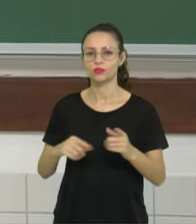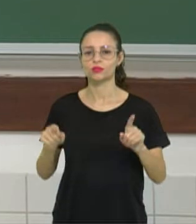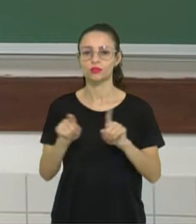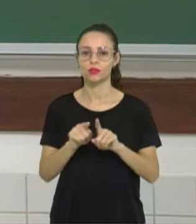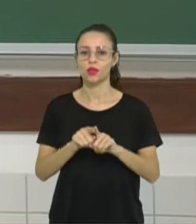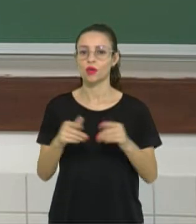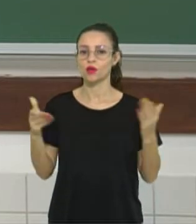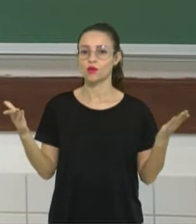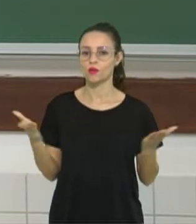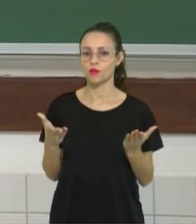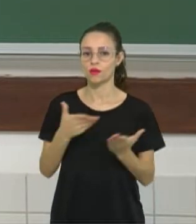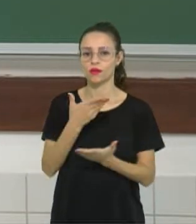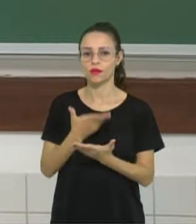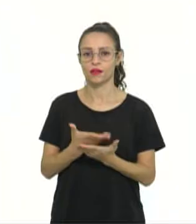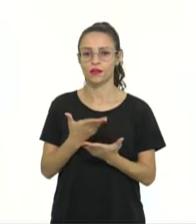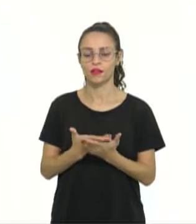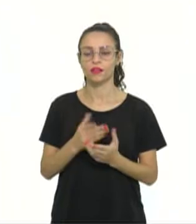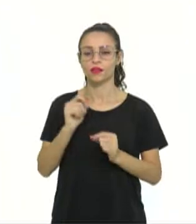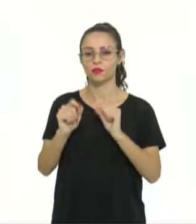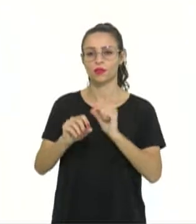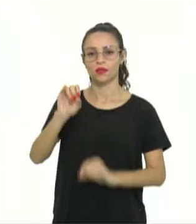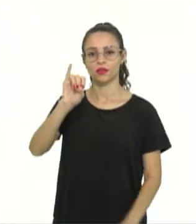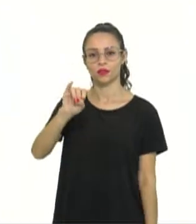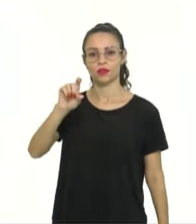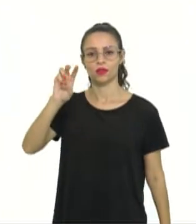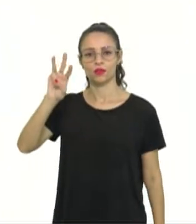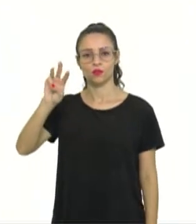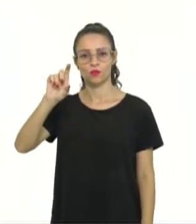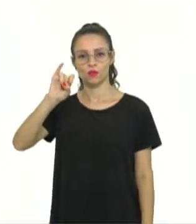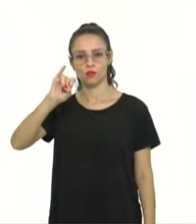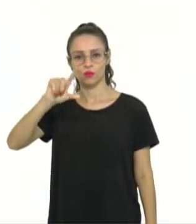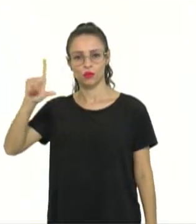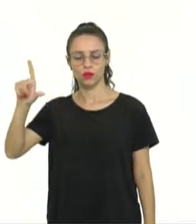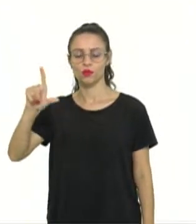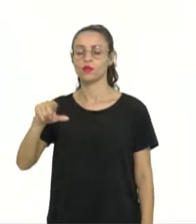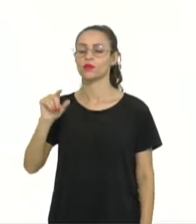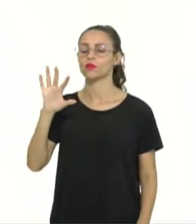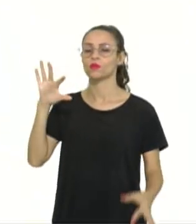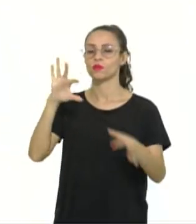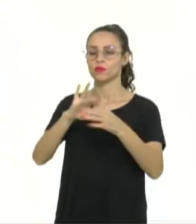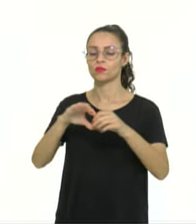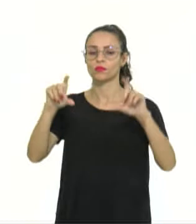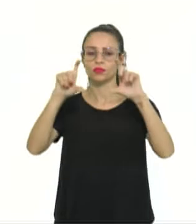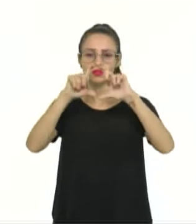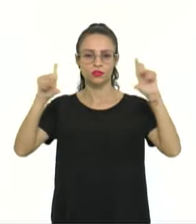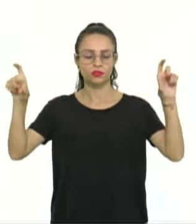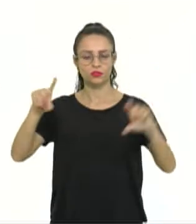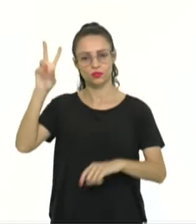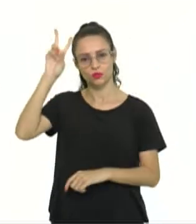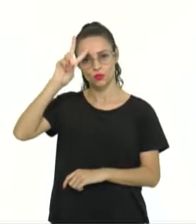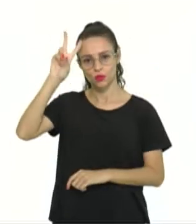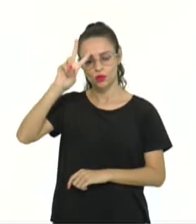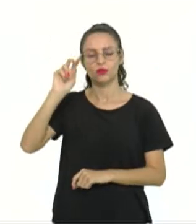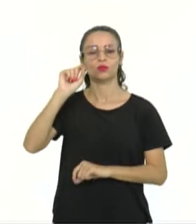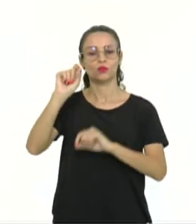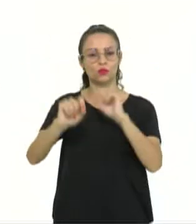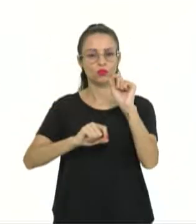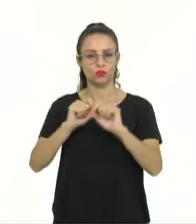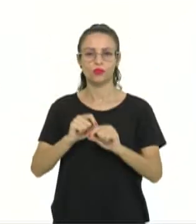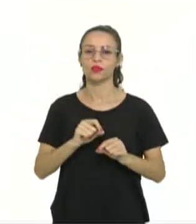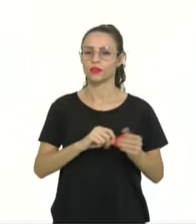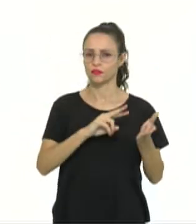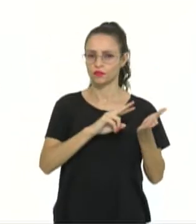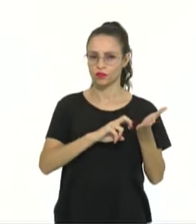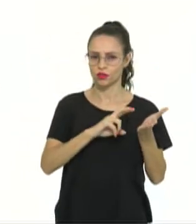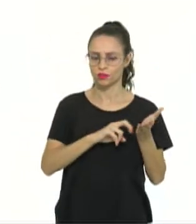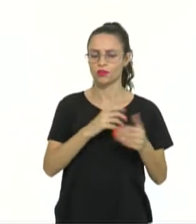aula de hoje, I will, nós vamos falar através das tirinhas ou através das comic strips, ou trabalharmos o léxico, que são